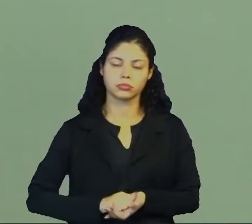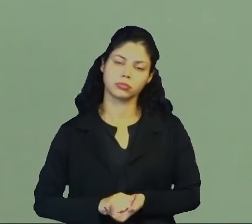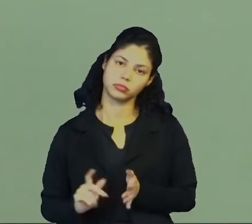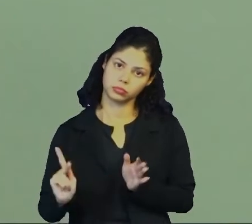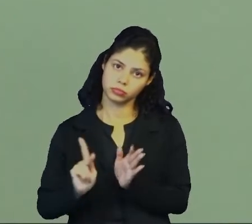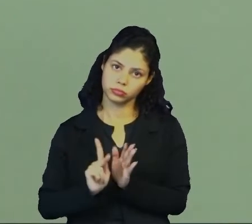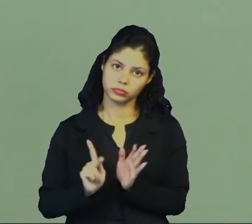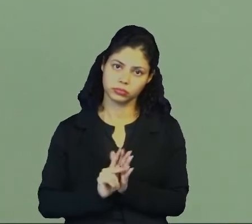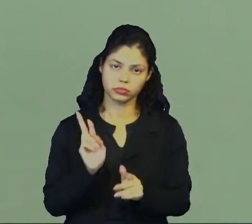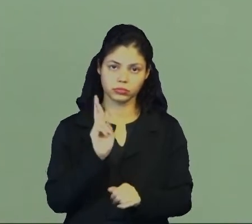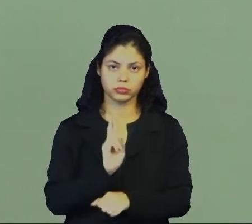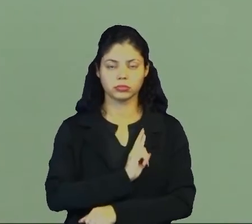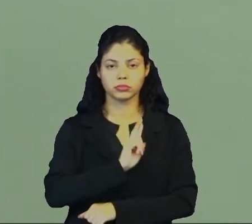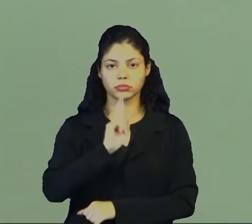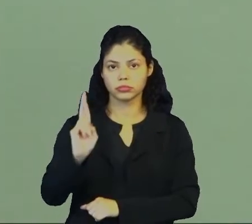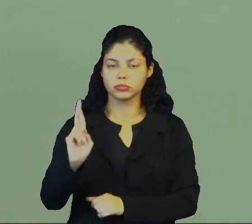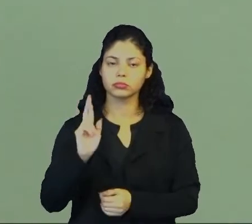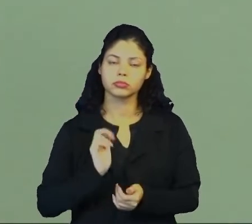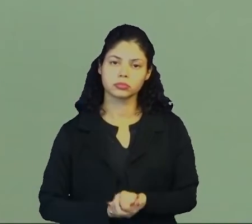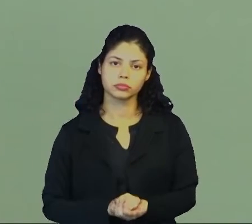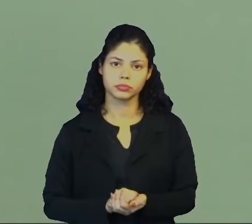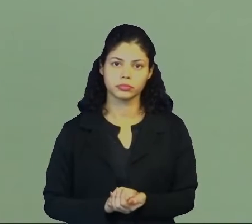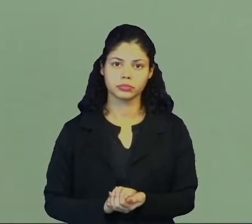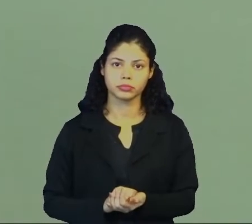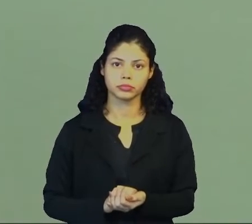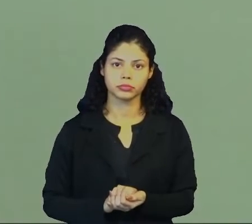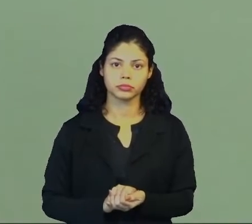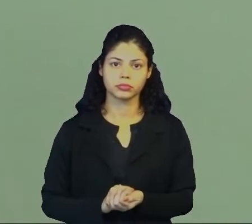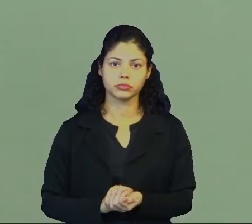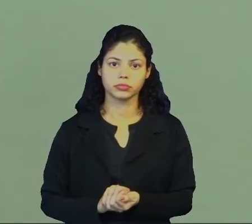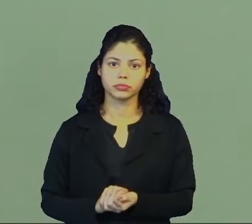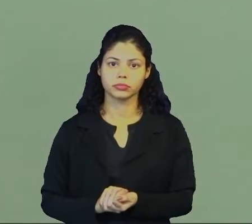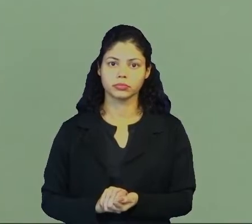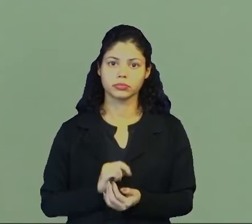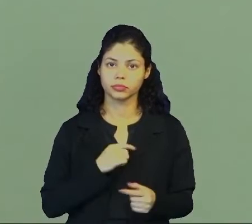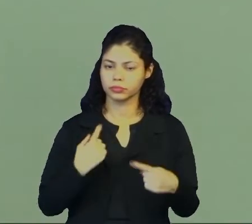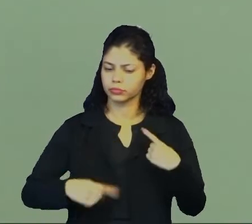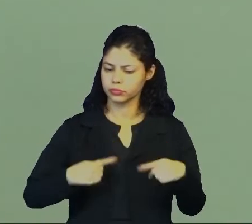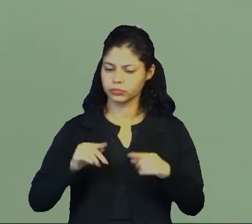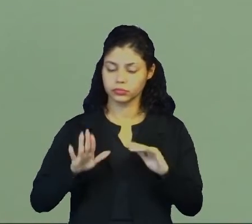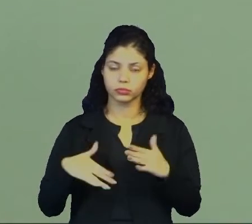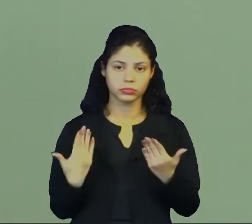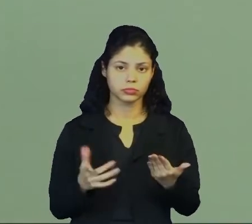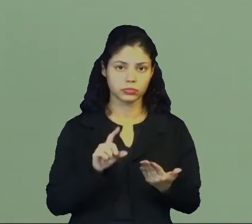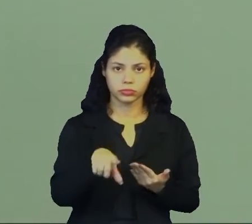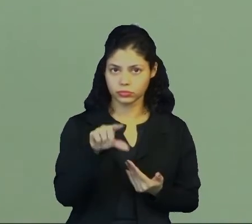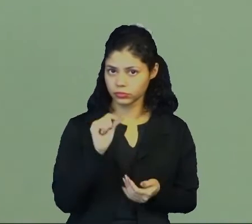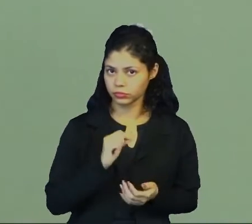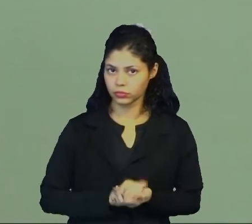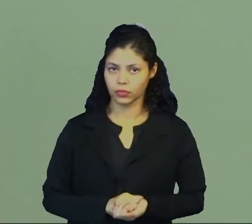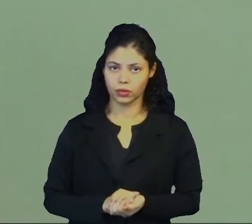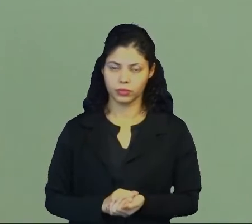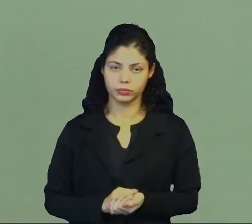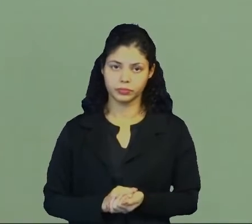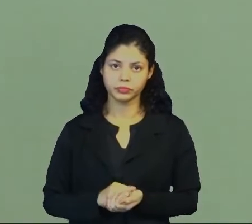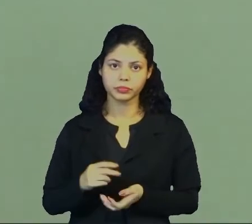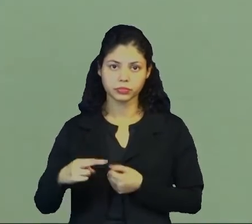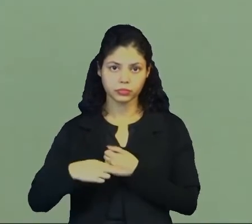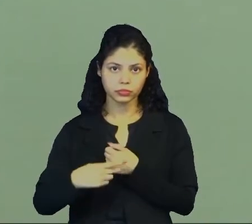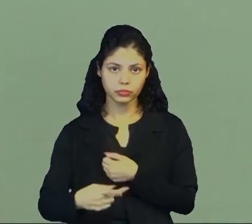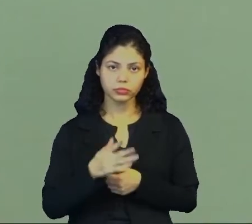sua escolha de religião, a escolha da sua corrente política, a escolha da sua